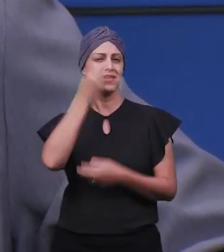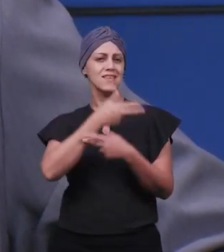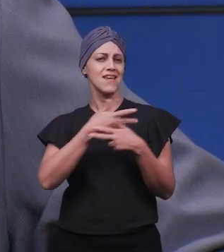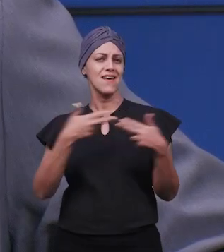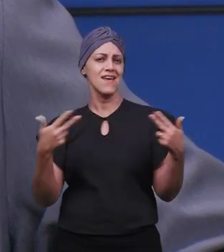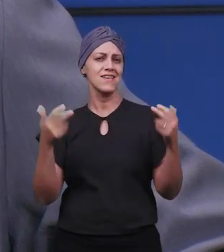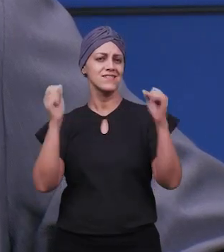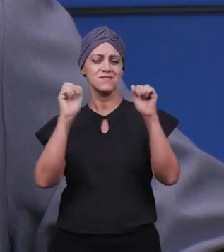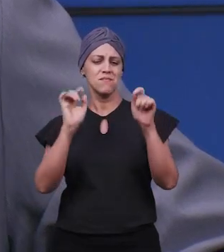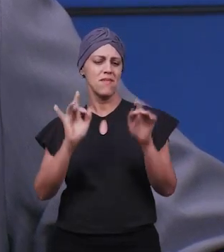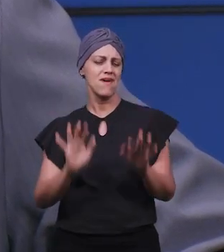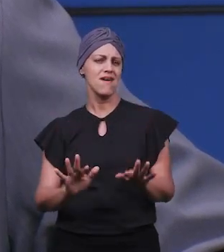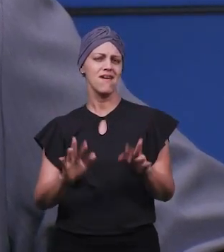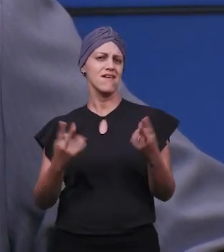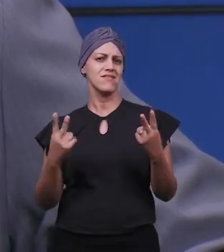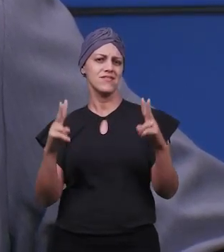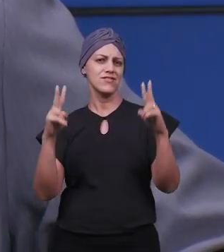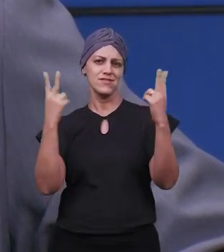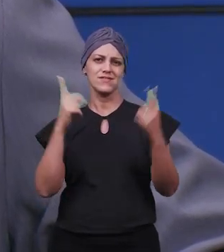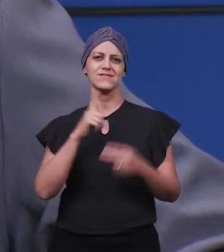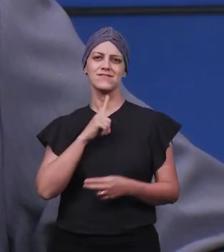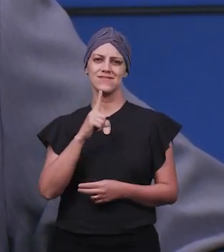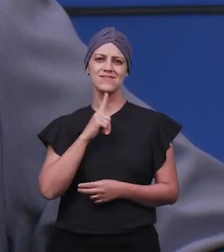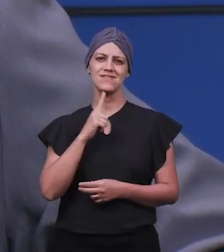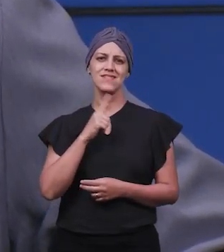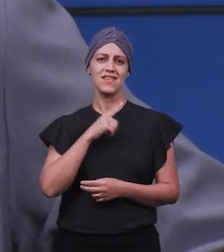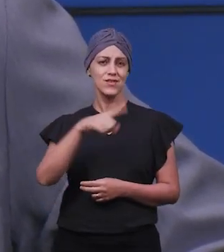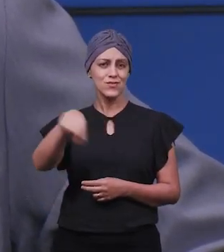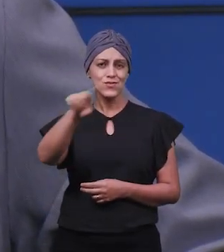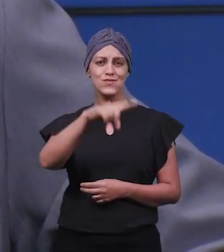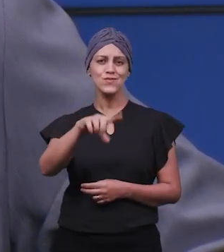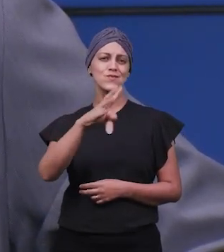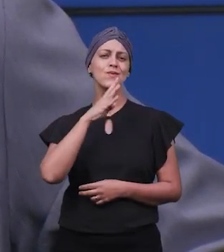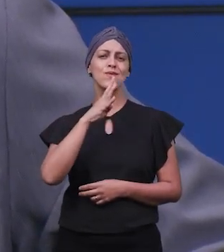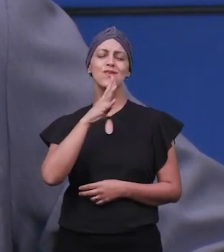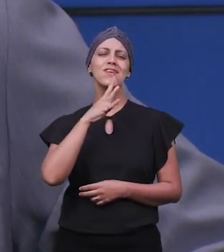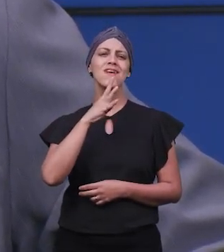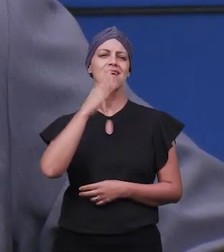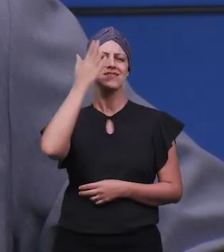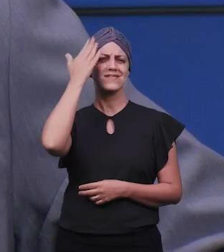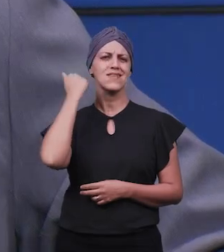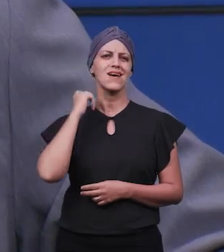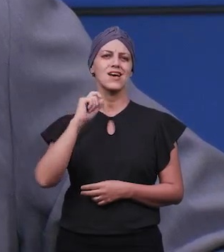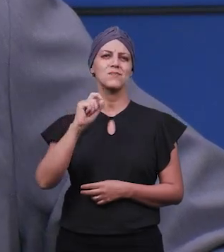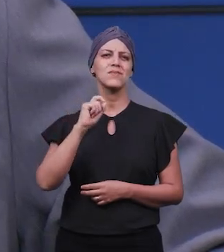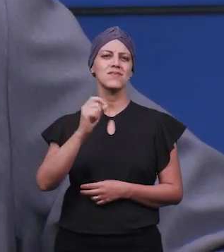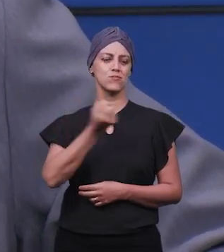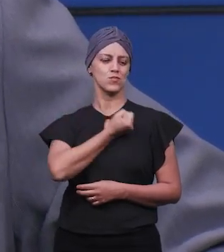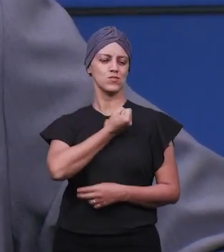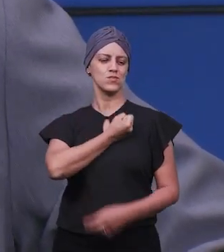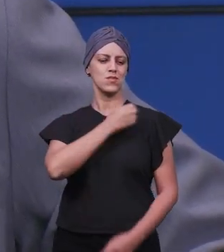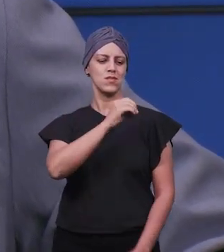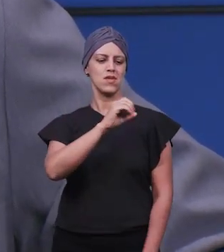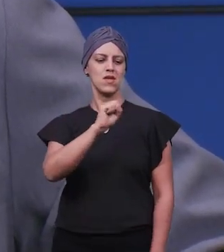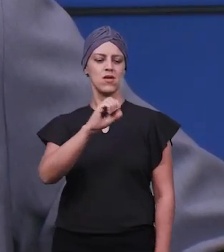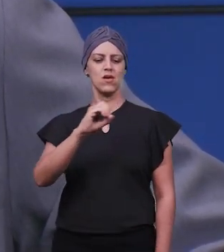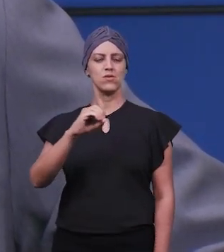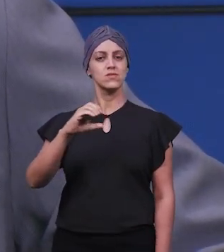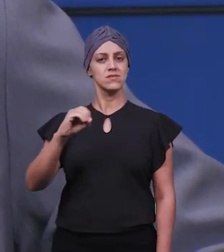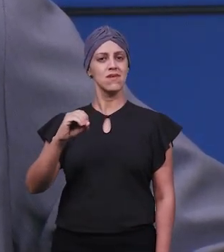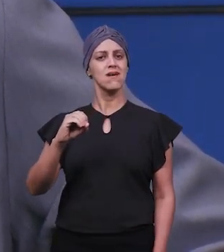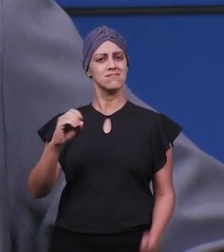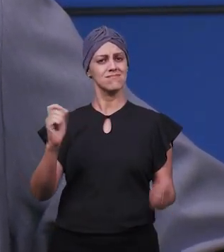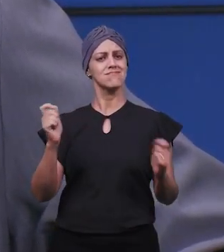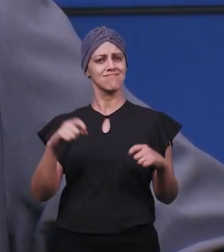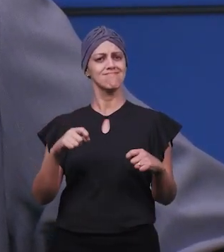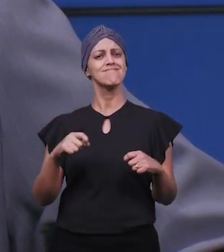experiências, vitórias, bênçãos, e para que todos saibam que o 0800